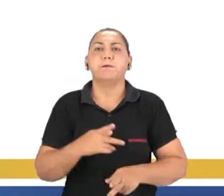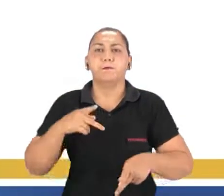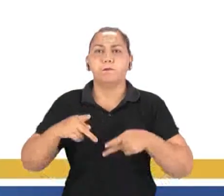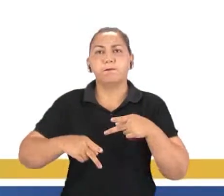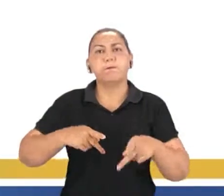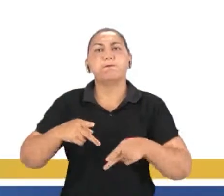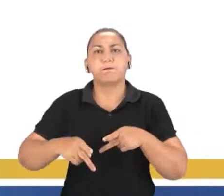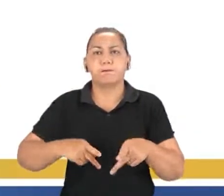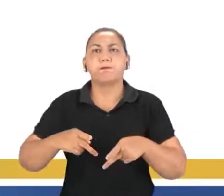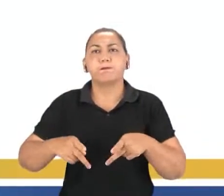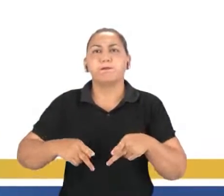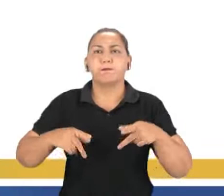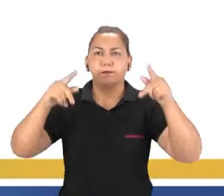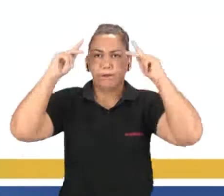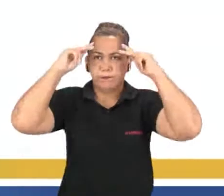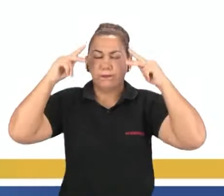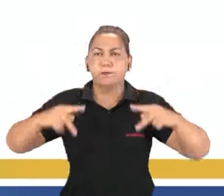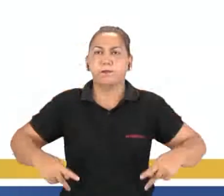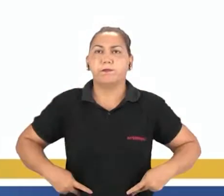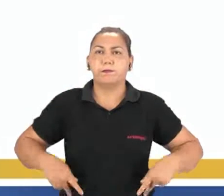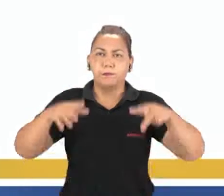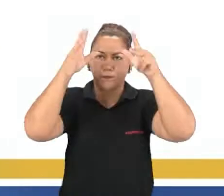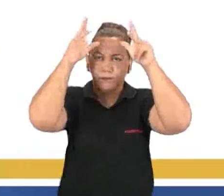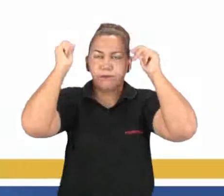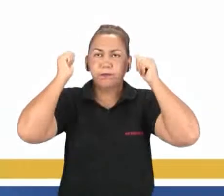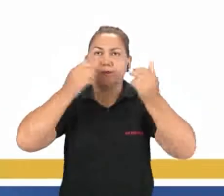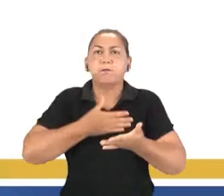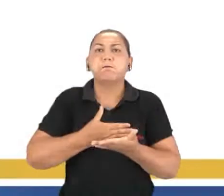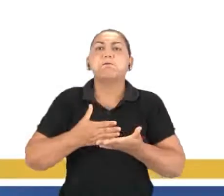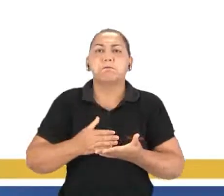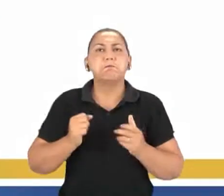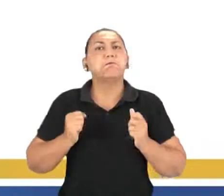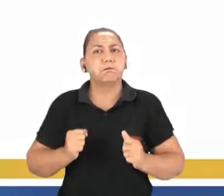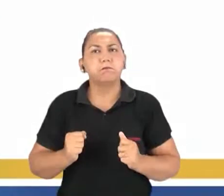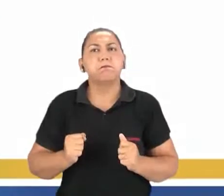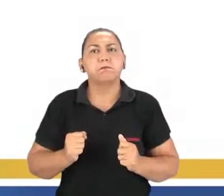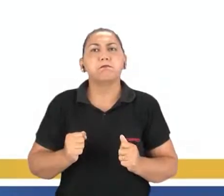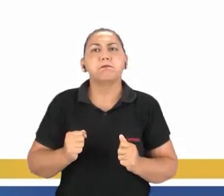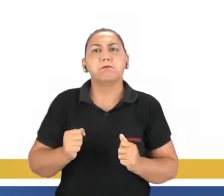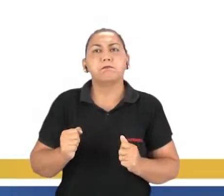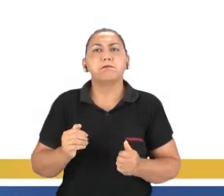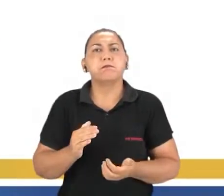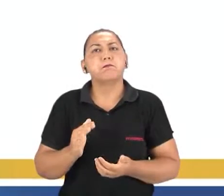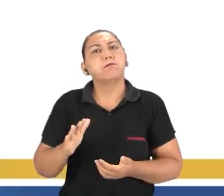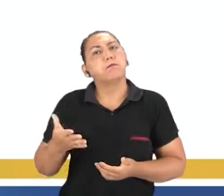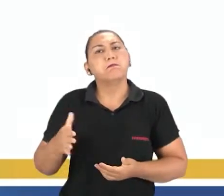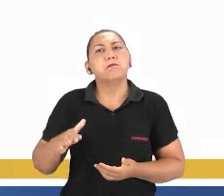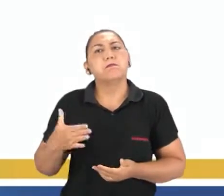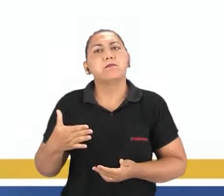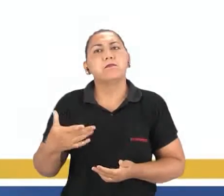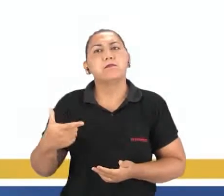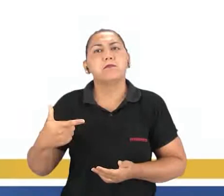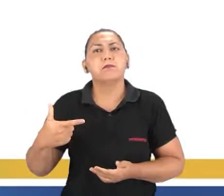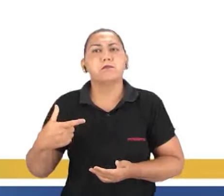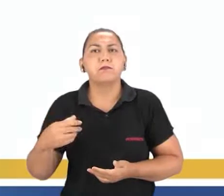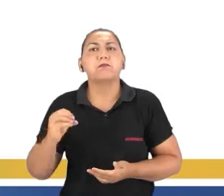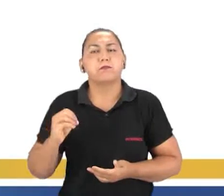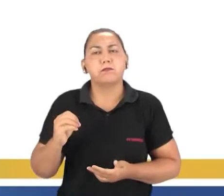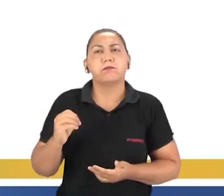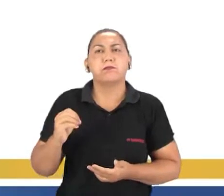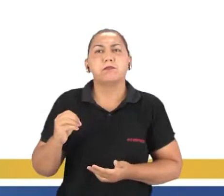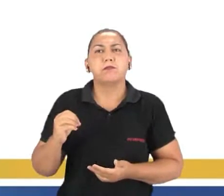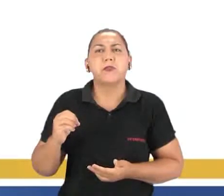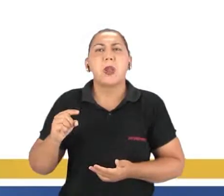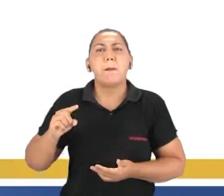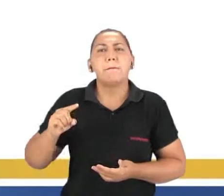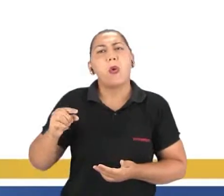povoamento humano do Acre pode ter iniciado até mesmo entre 20 e 10.000 anos atrás. Os povos da